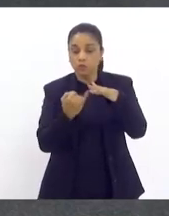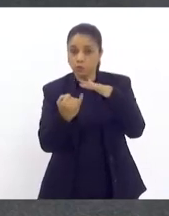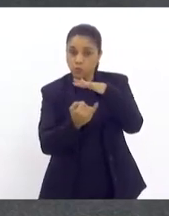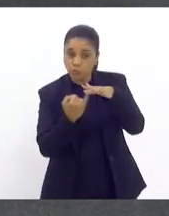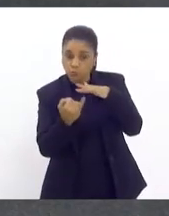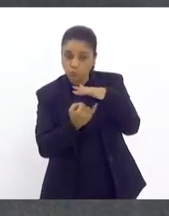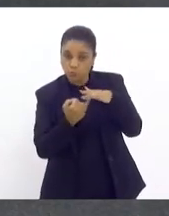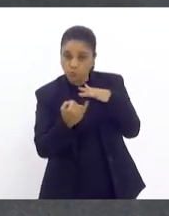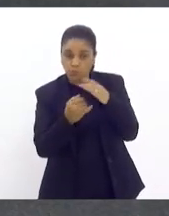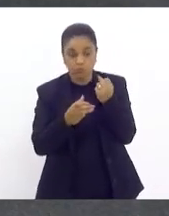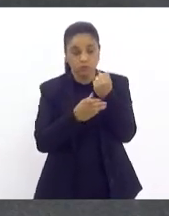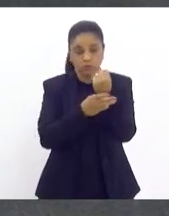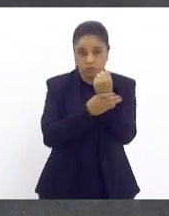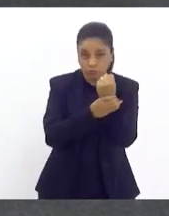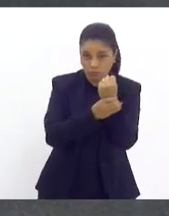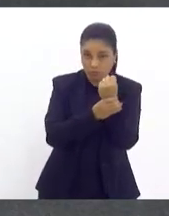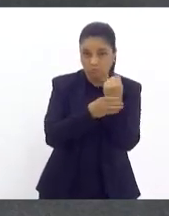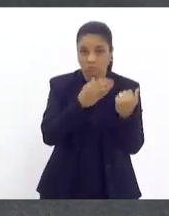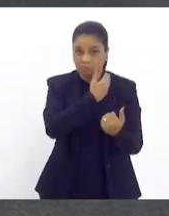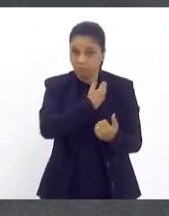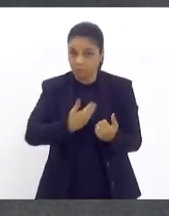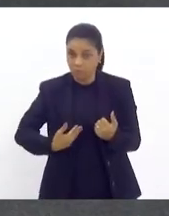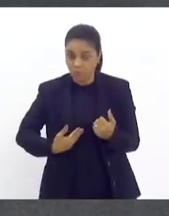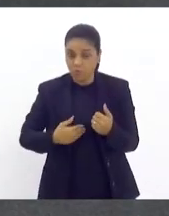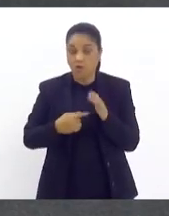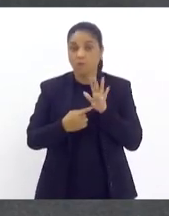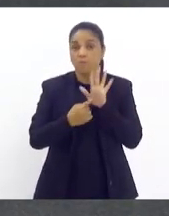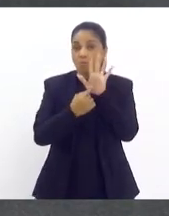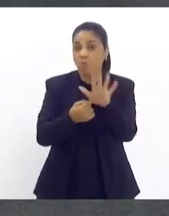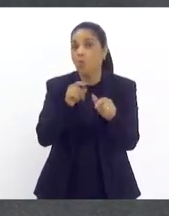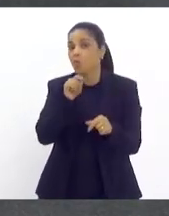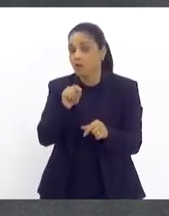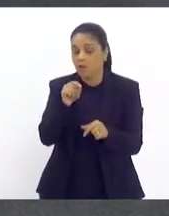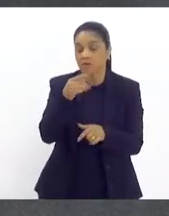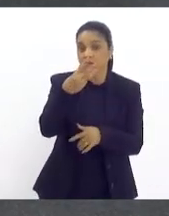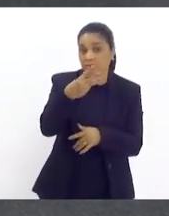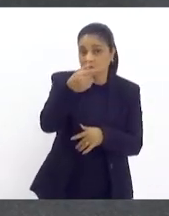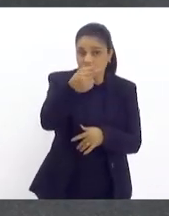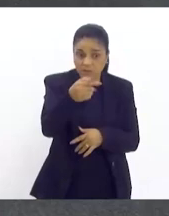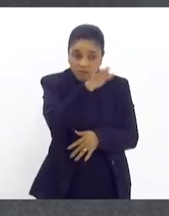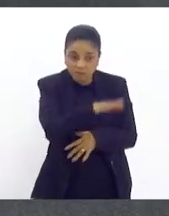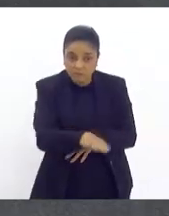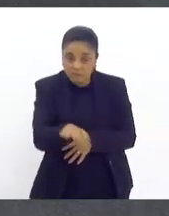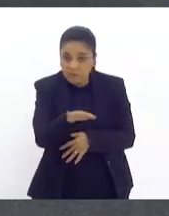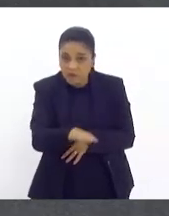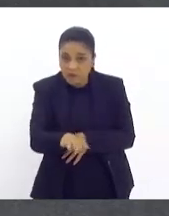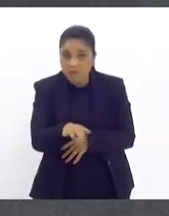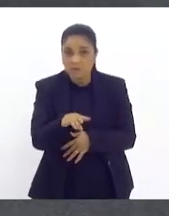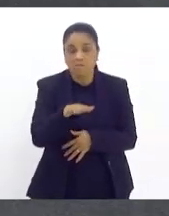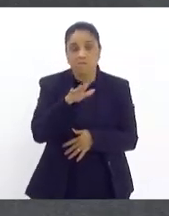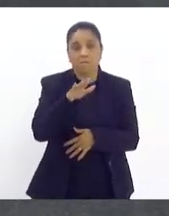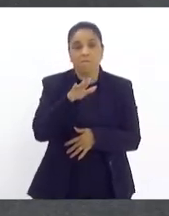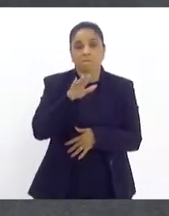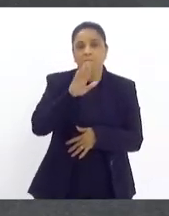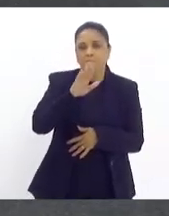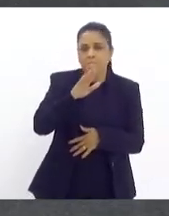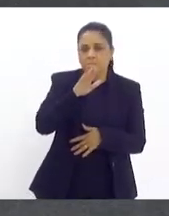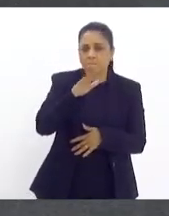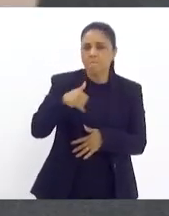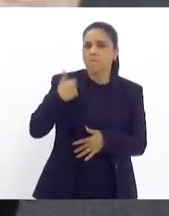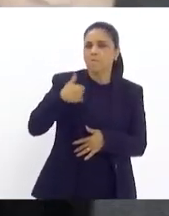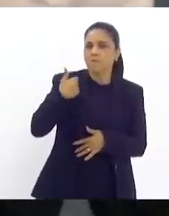Pública ao menos 37 crianças menores de 13 anos